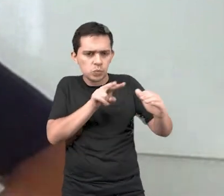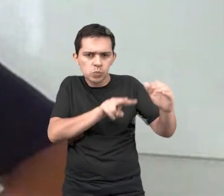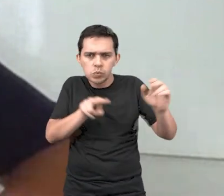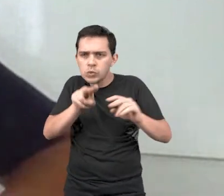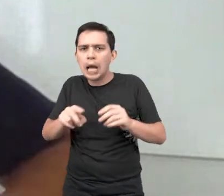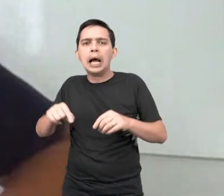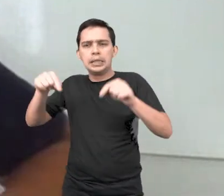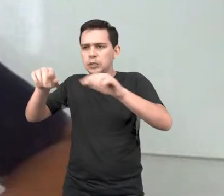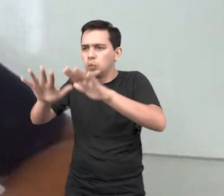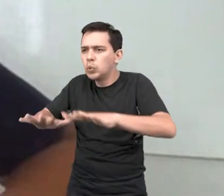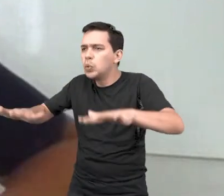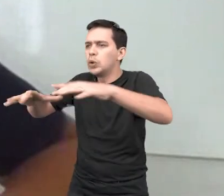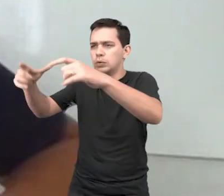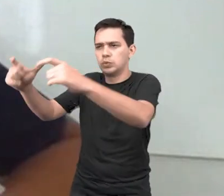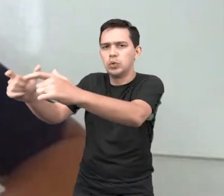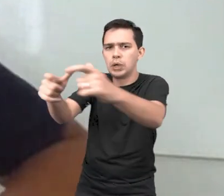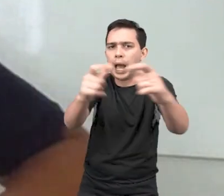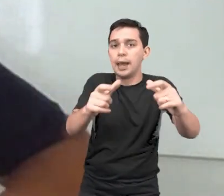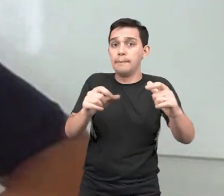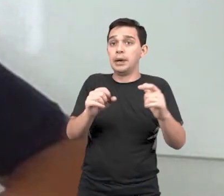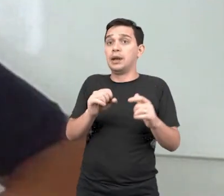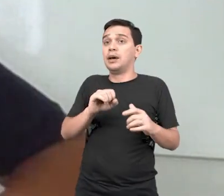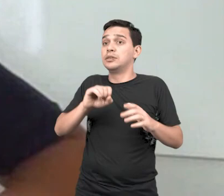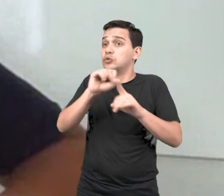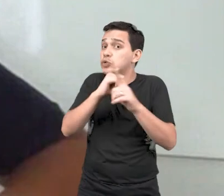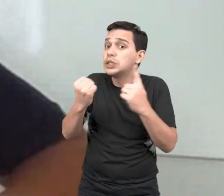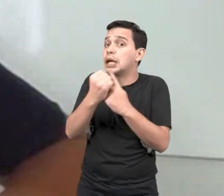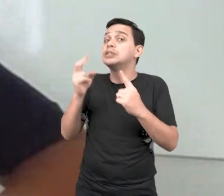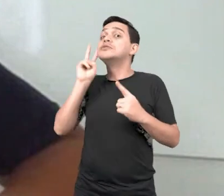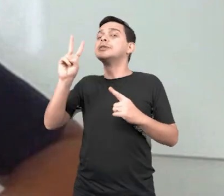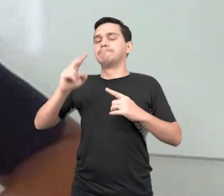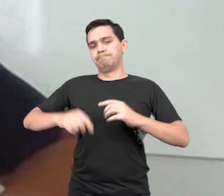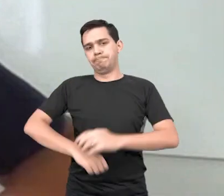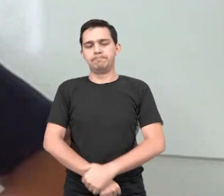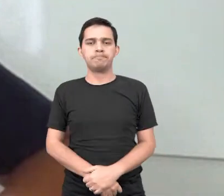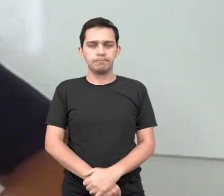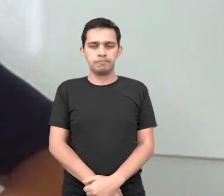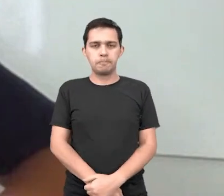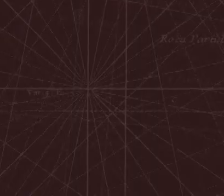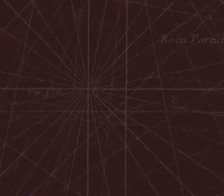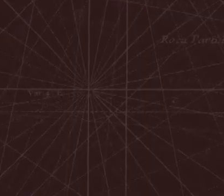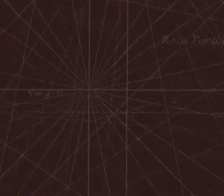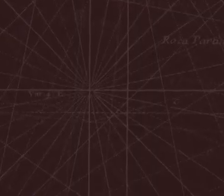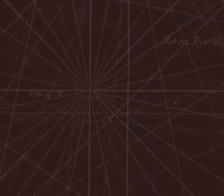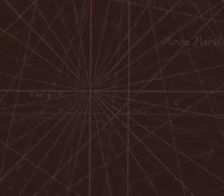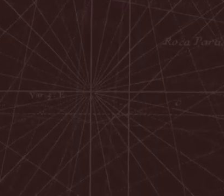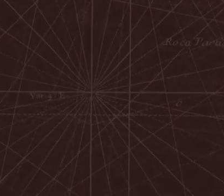vem sendo feito no território para essa sociedade em relação à política de educação.